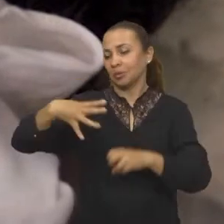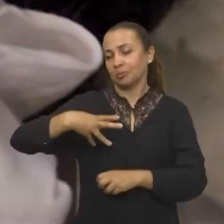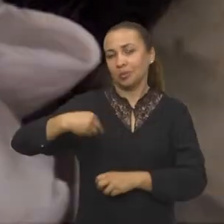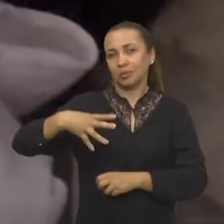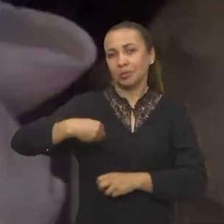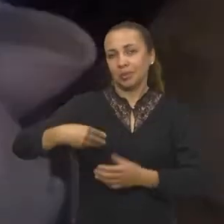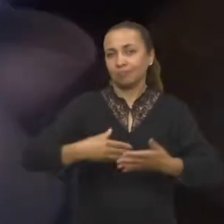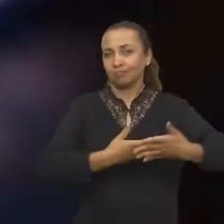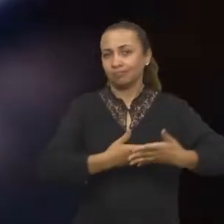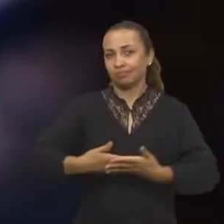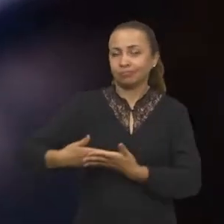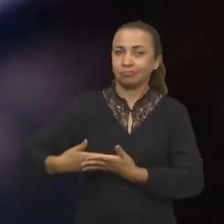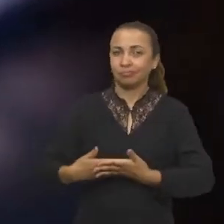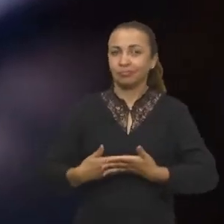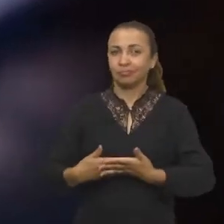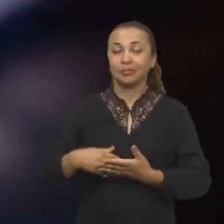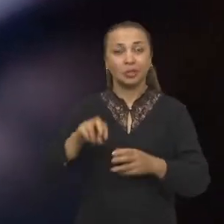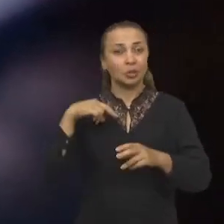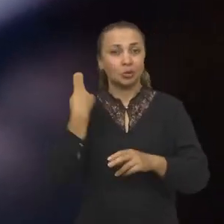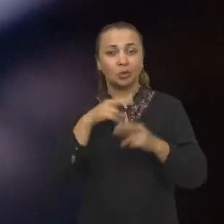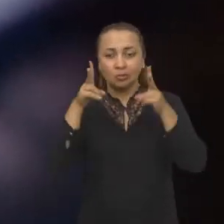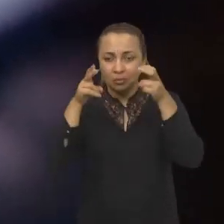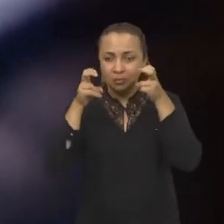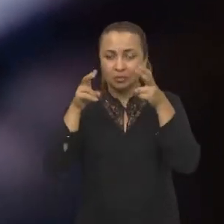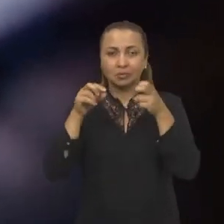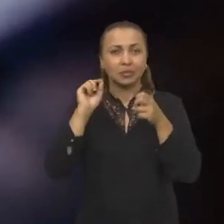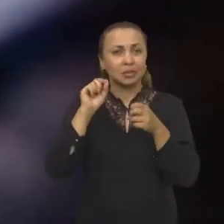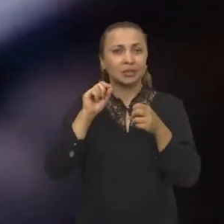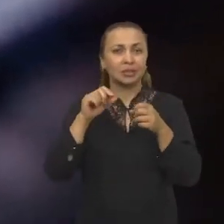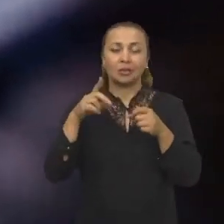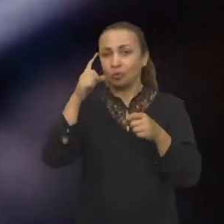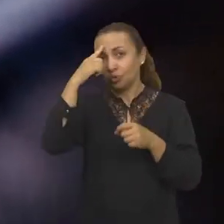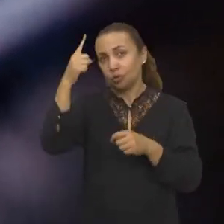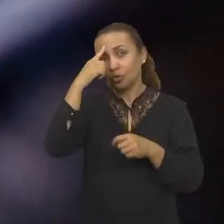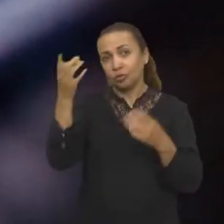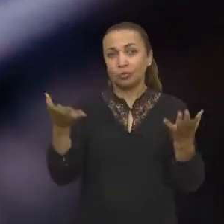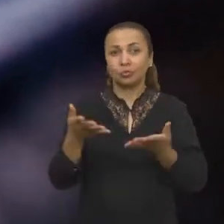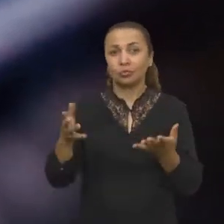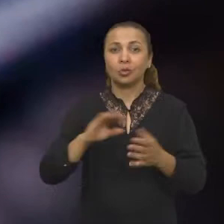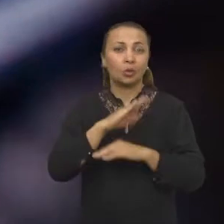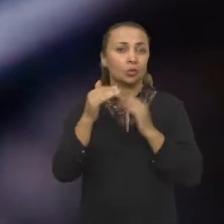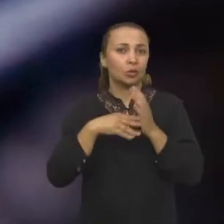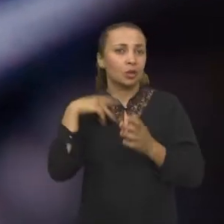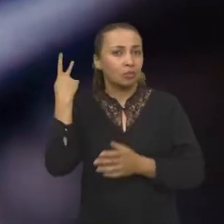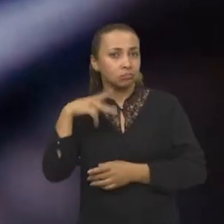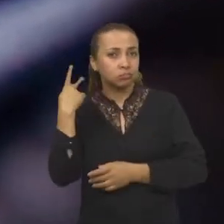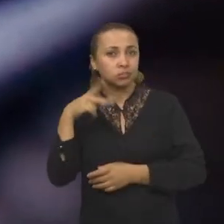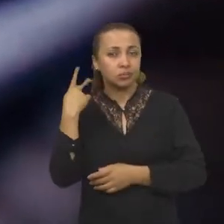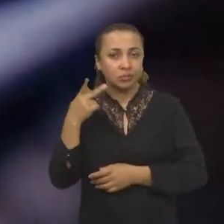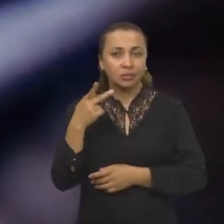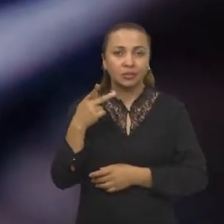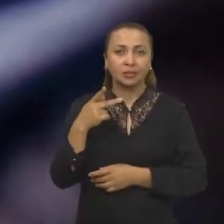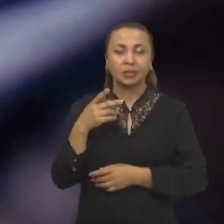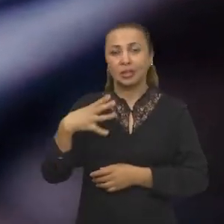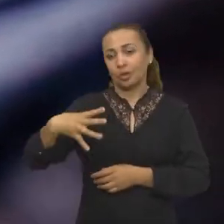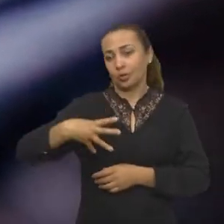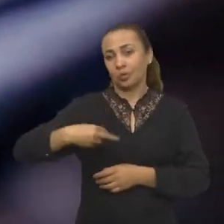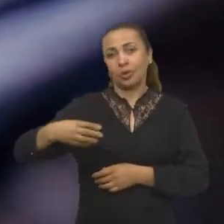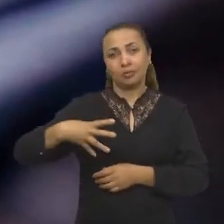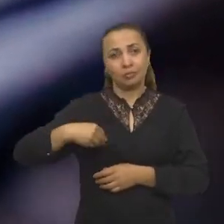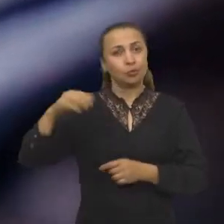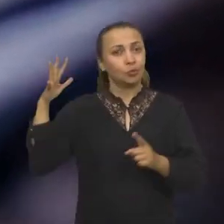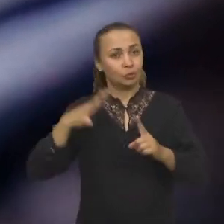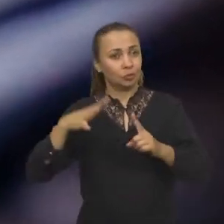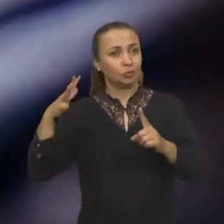no Brasil, as mulheres continuam enfrentando dificuldades para amamentar. Então, a realização dessa pesquisa